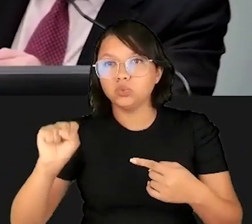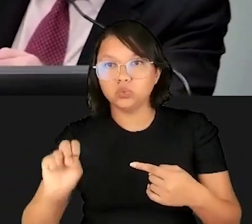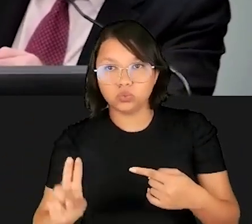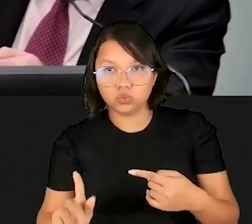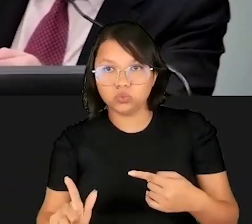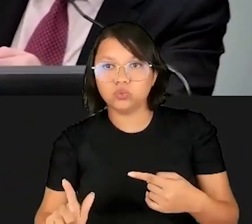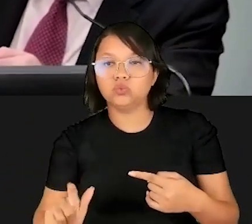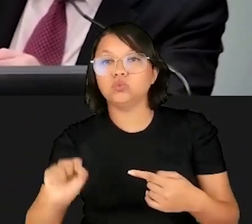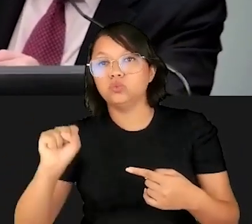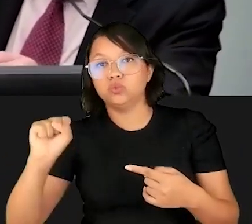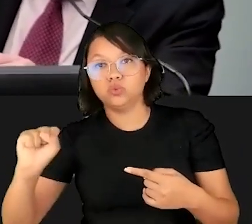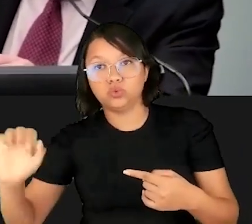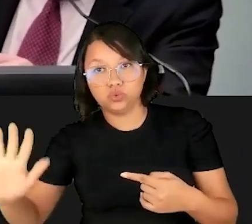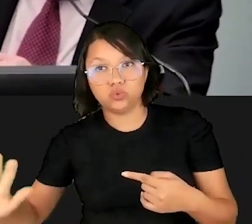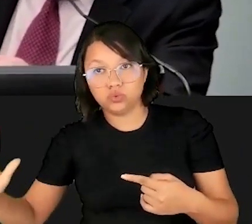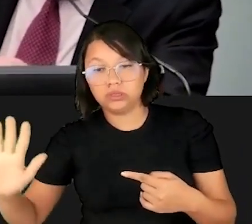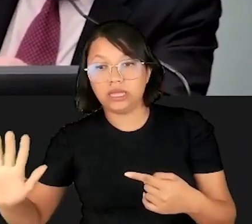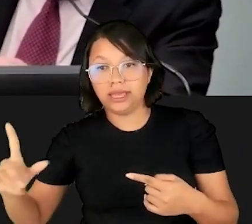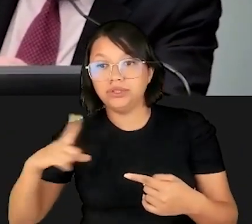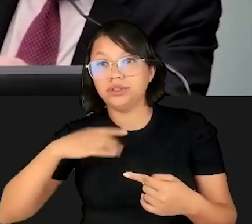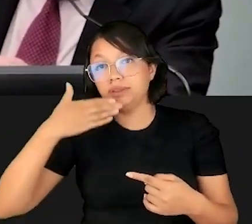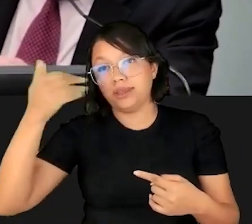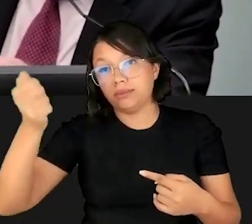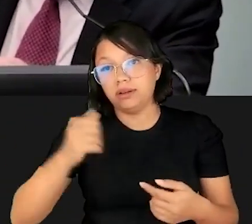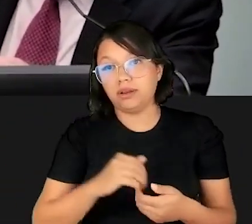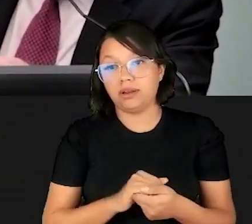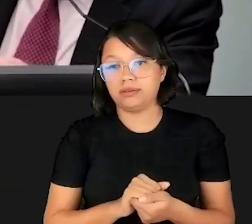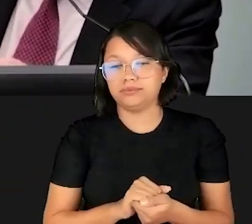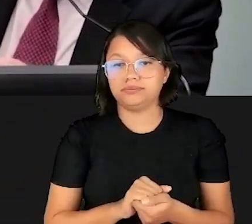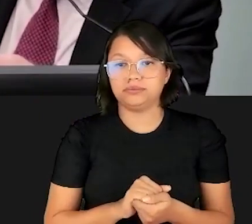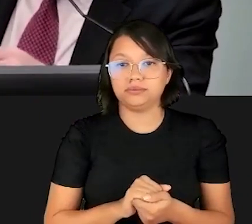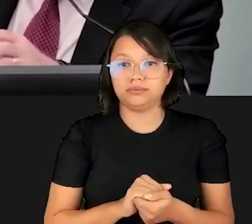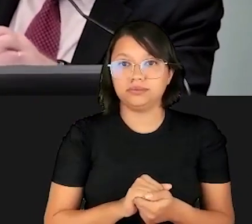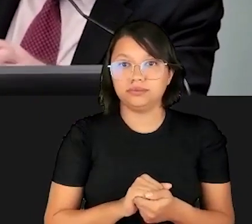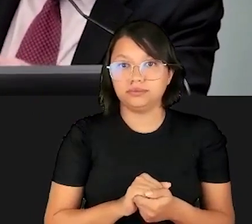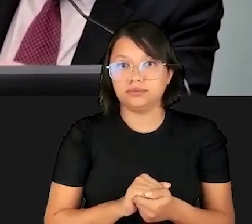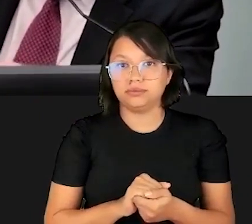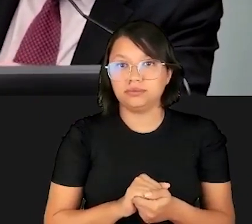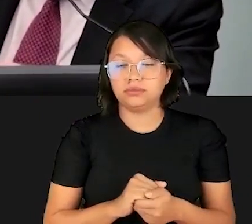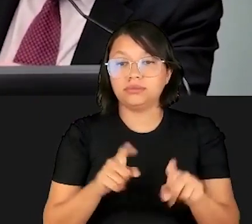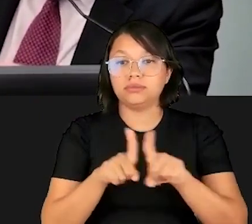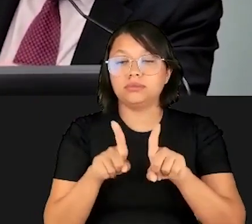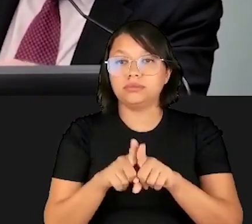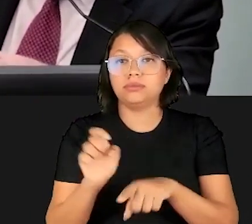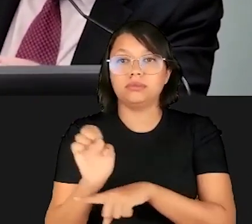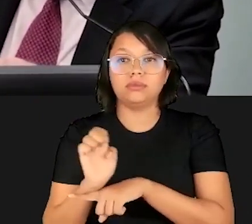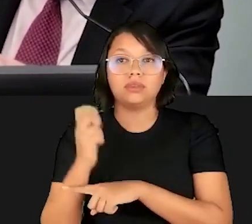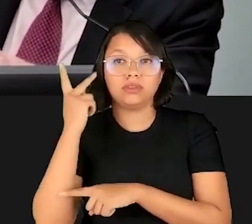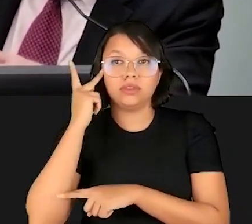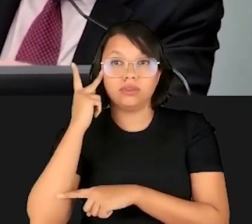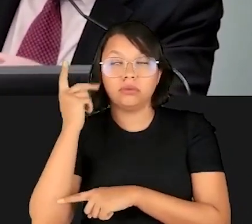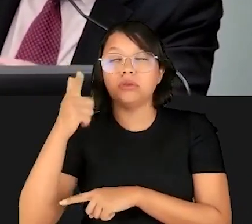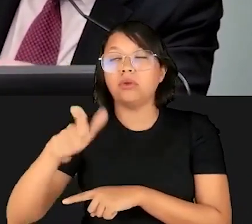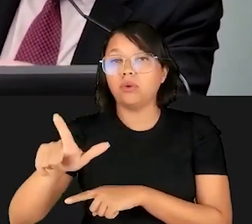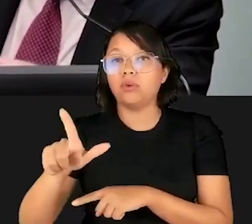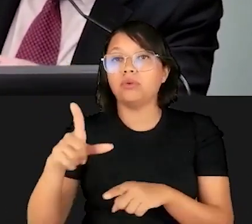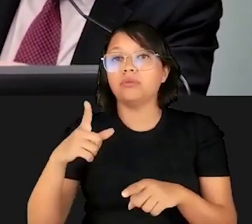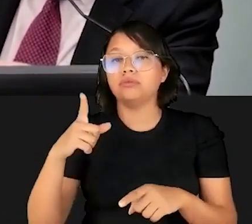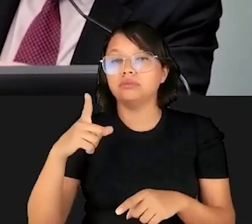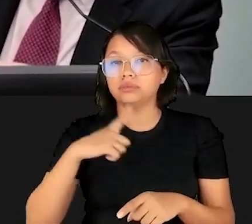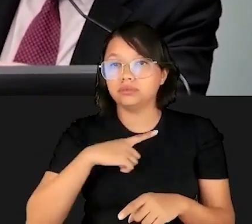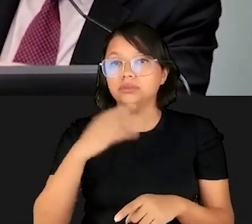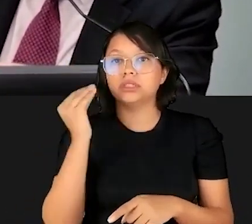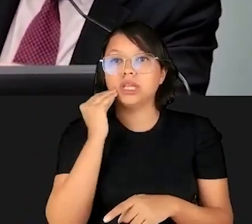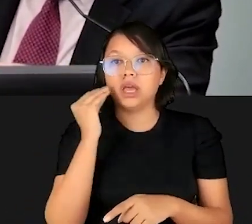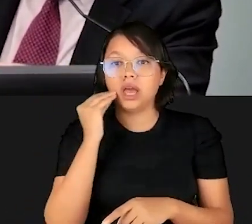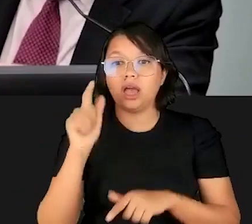melhor aquinhoados com UNACONs e CACONs. E no estado de São Paulo e outros, nós temos tentado trabalhar